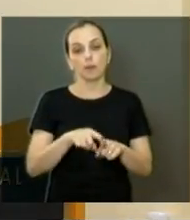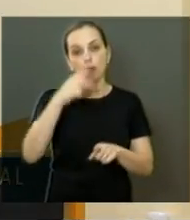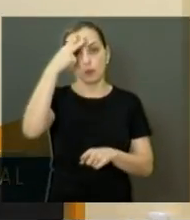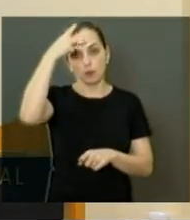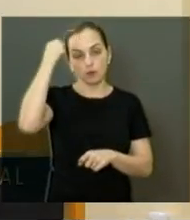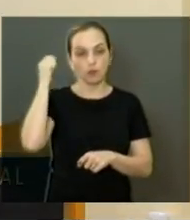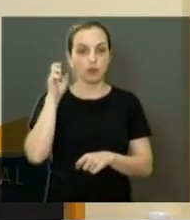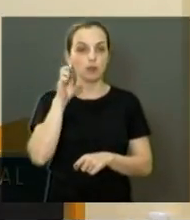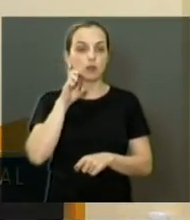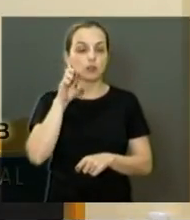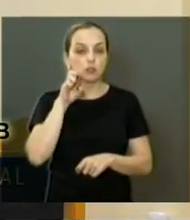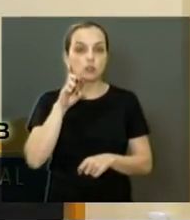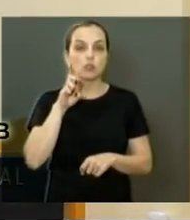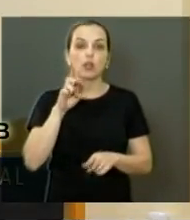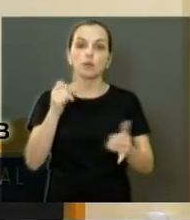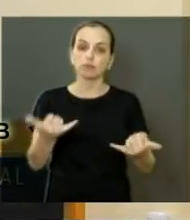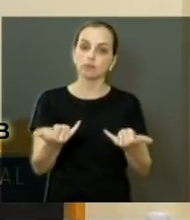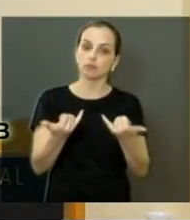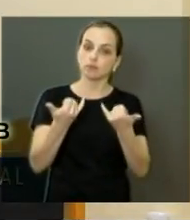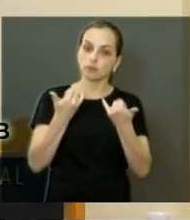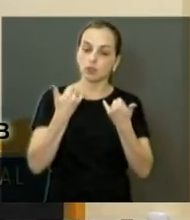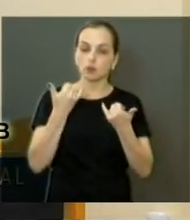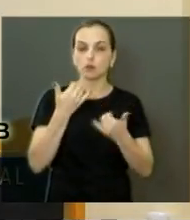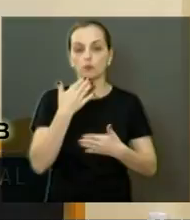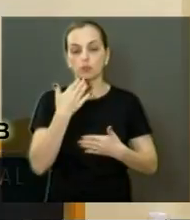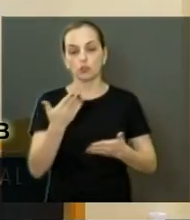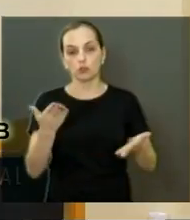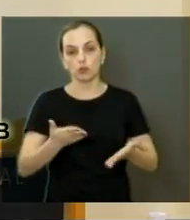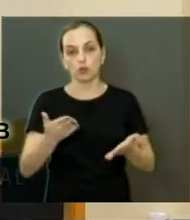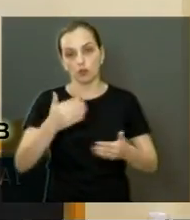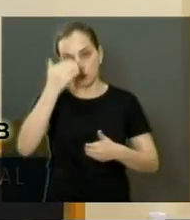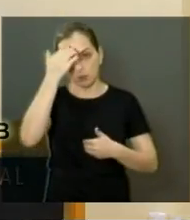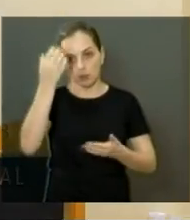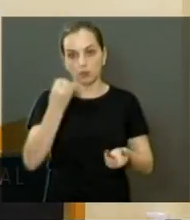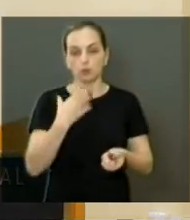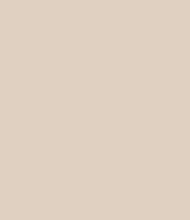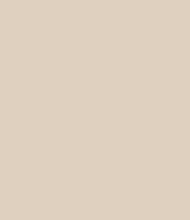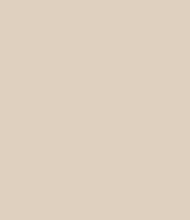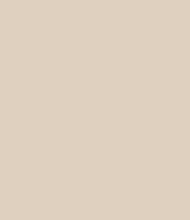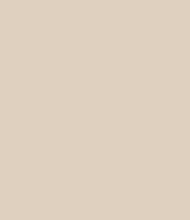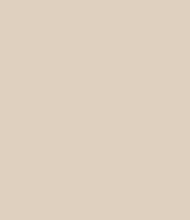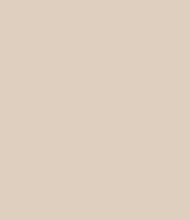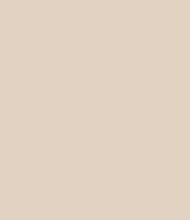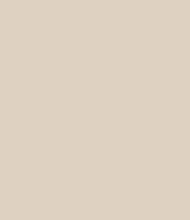por ter respondido com presteza os nossos requerimentos aqui. Muito obrigado, uma boa noite a todos.